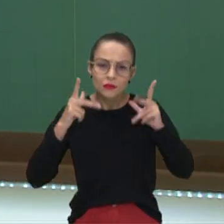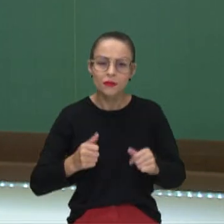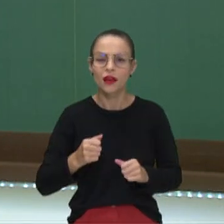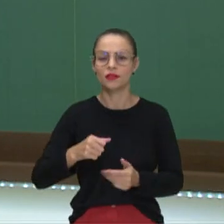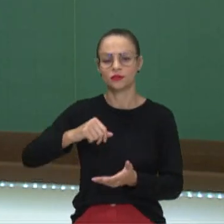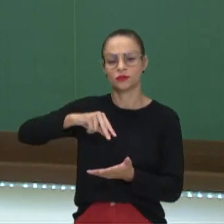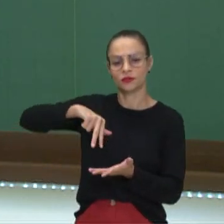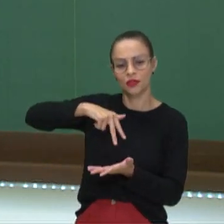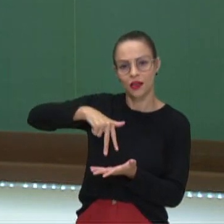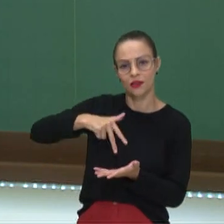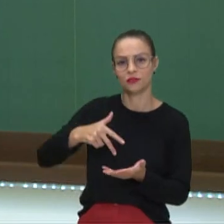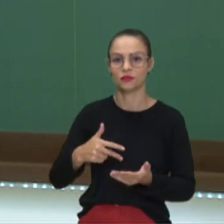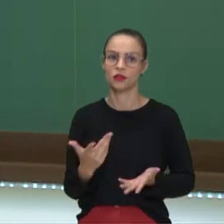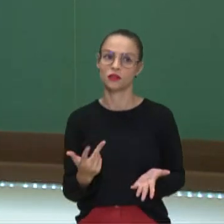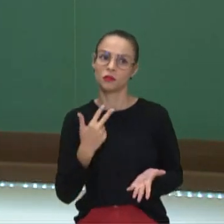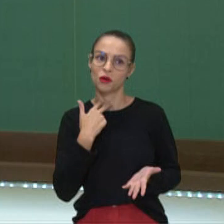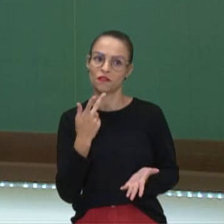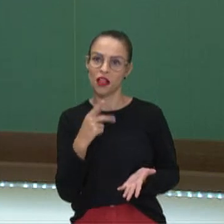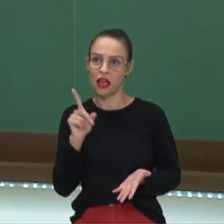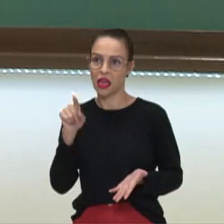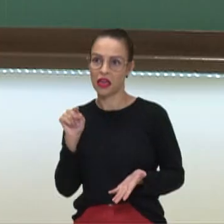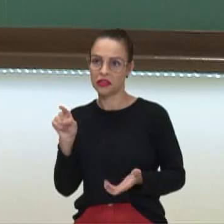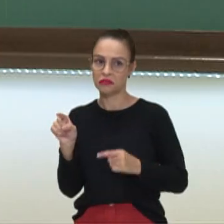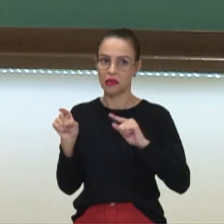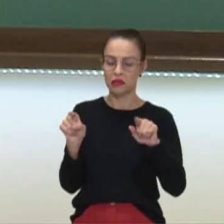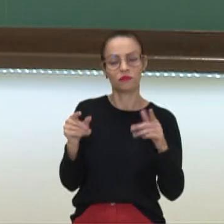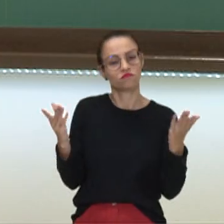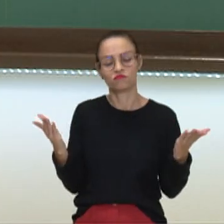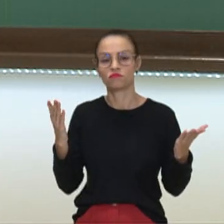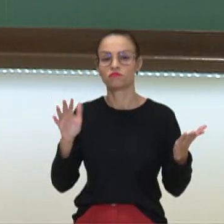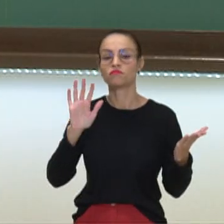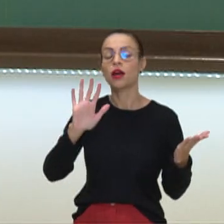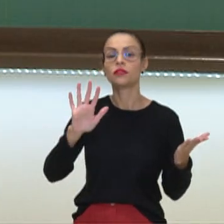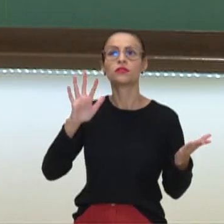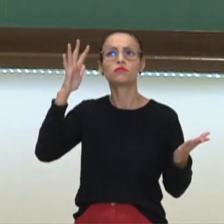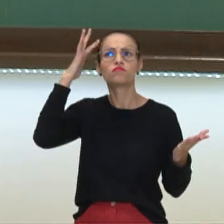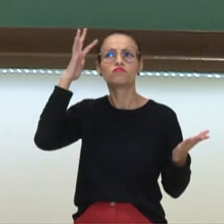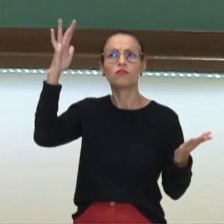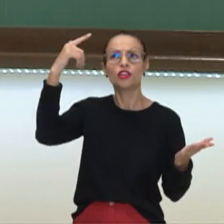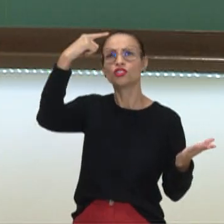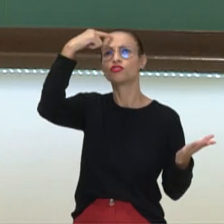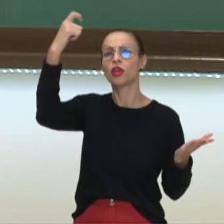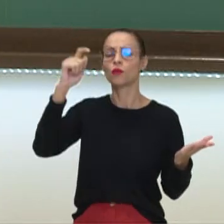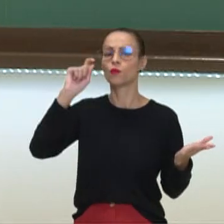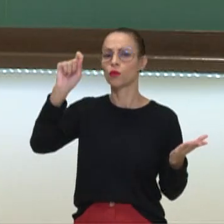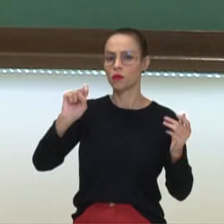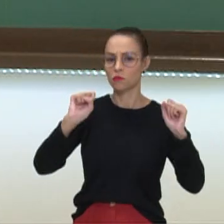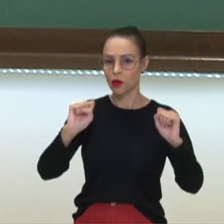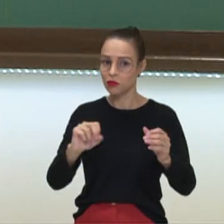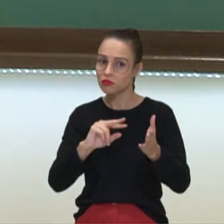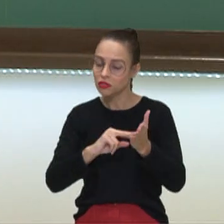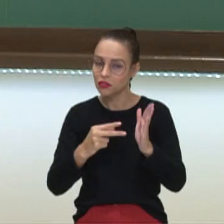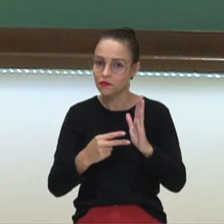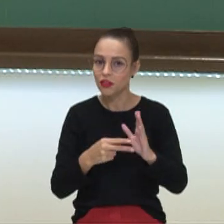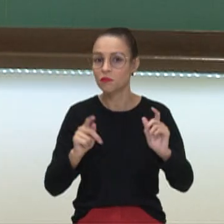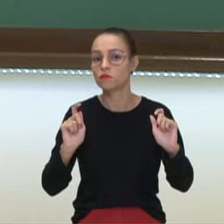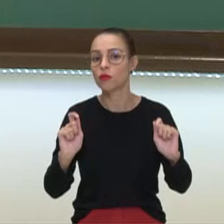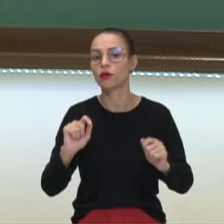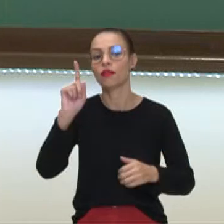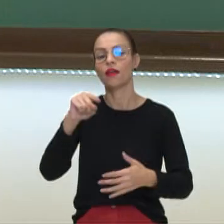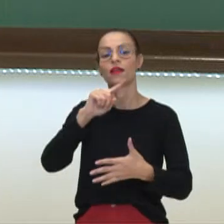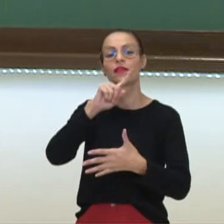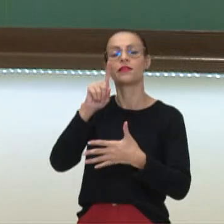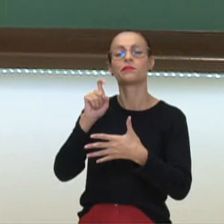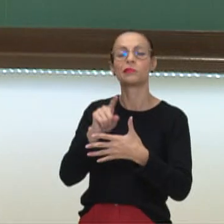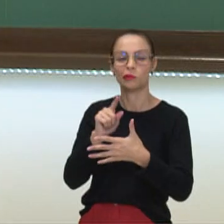definir é isso ou é aquilo, mas nós temos a ideia do movimento, a ideia da caça que as imagens